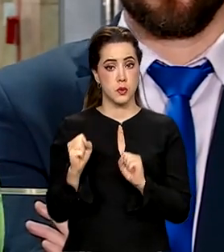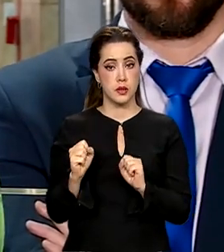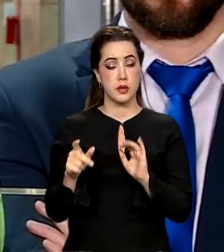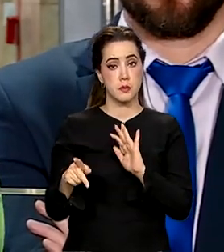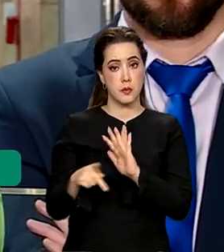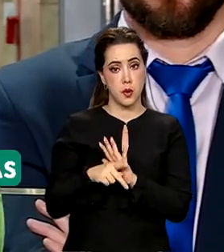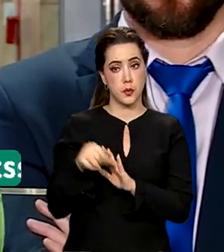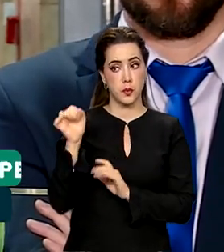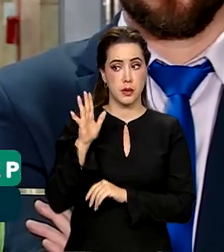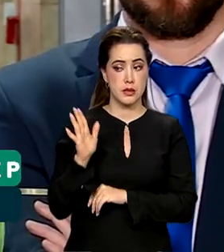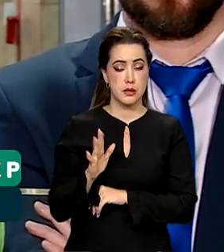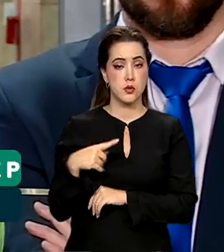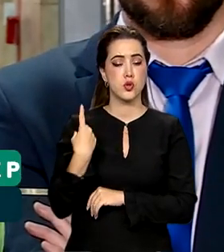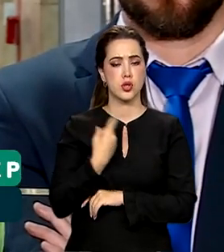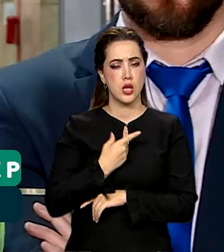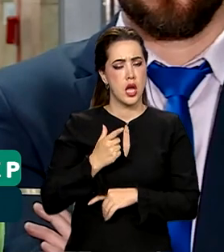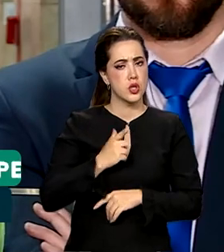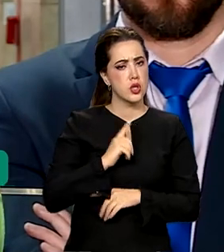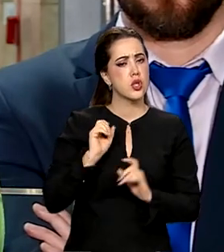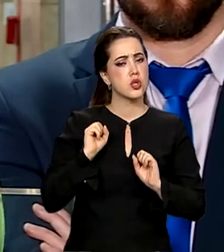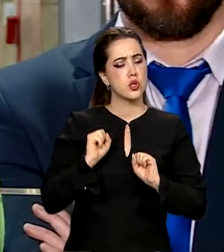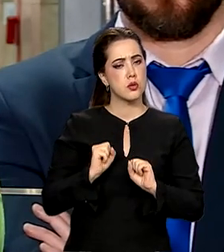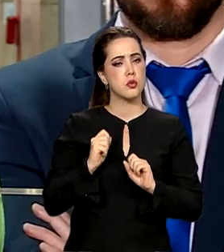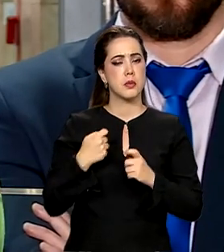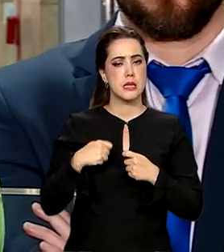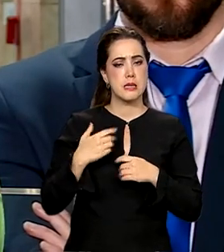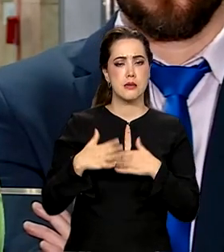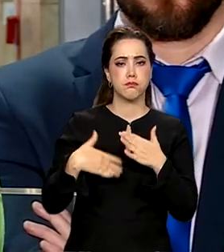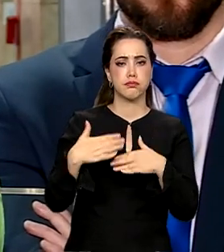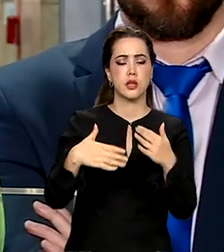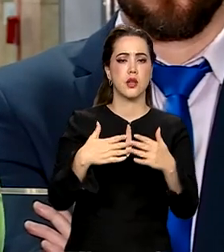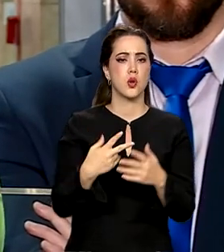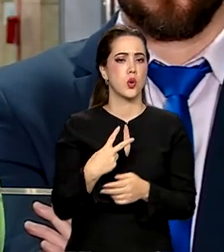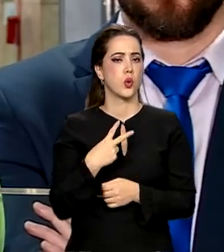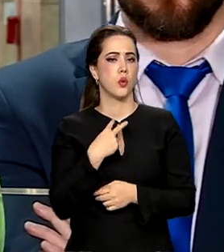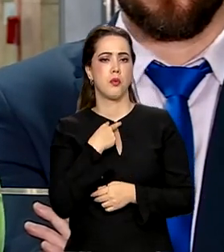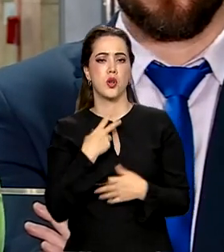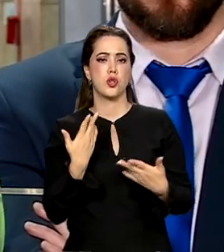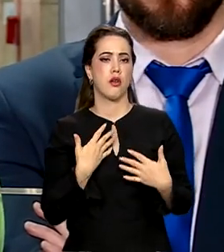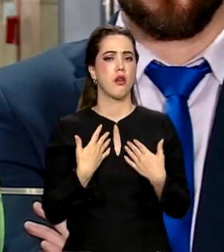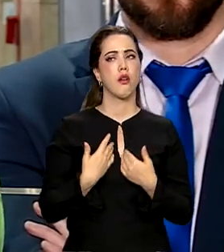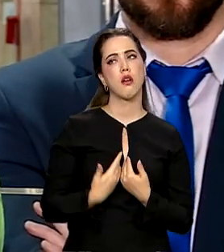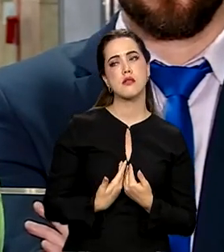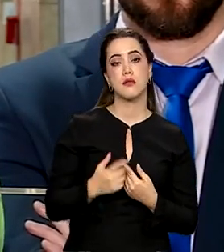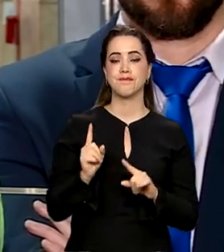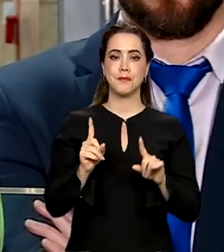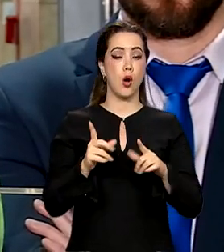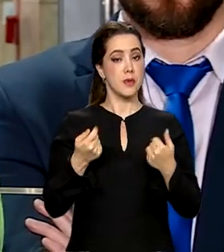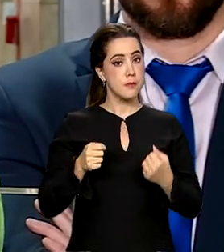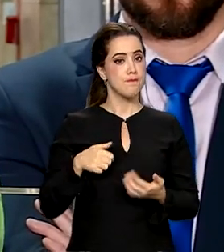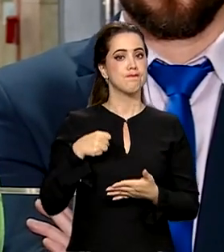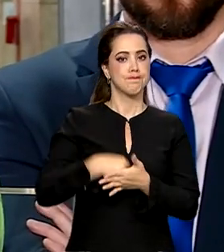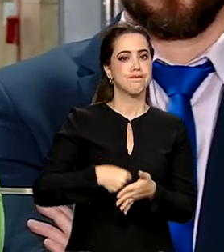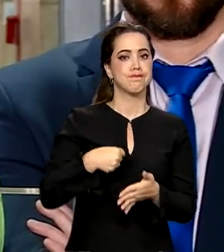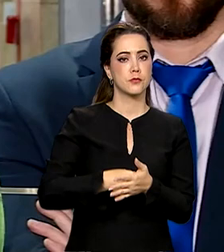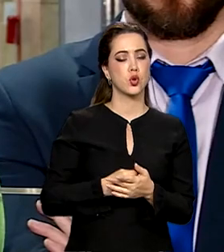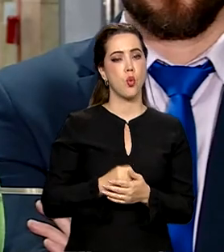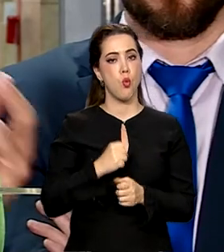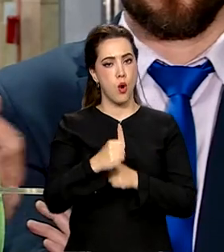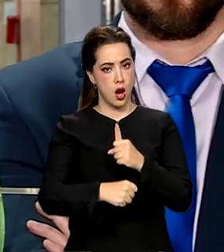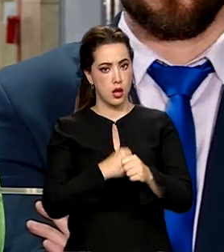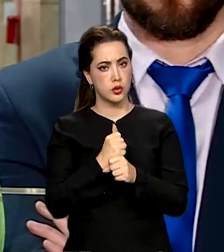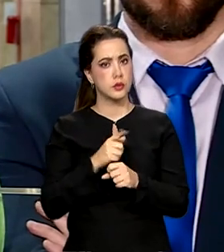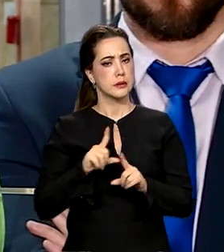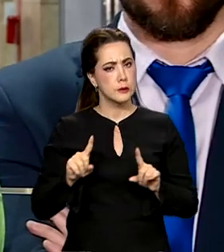constituídos de que nós temos que continuar. Não é hora de baixar a guarda. É muito desafiador o ano que vem, nós